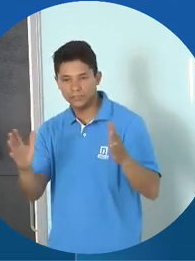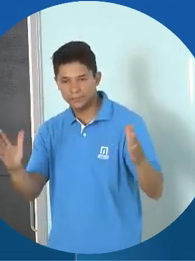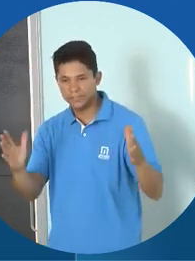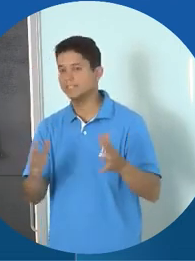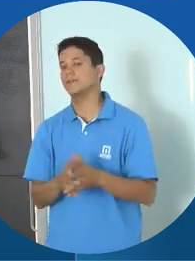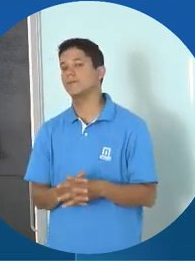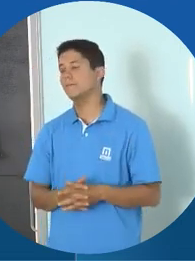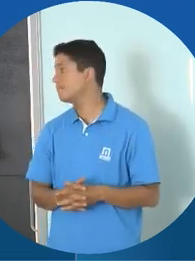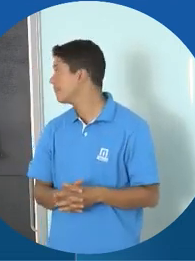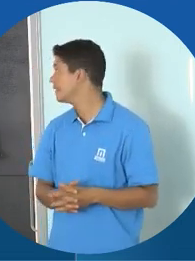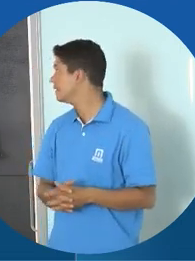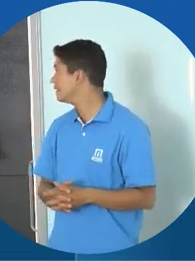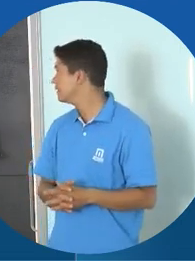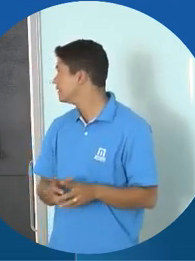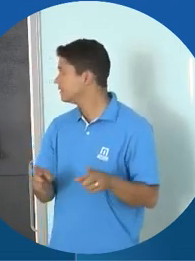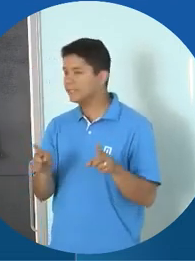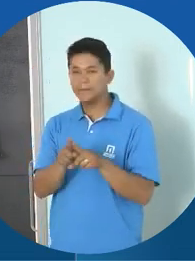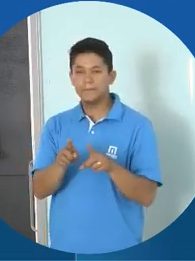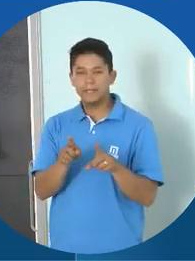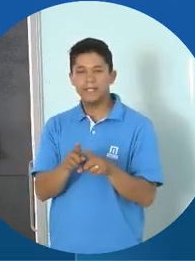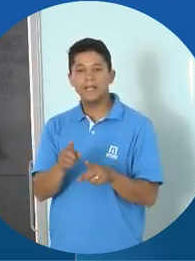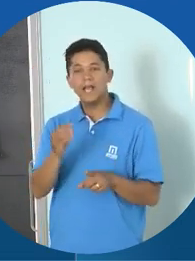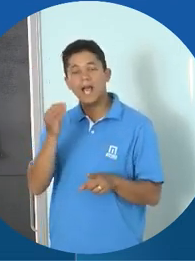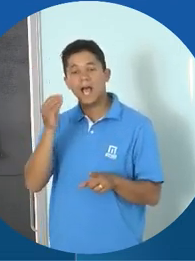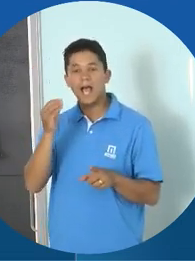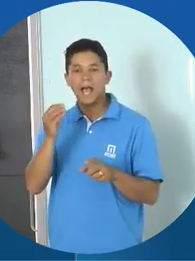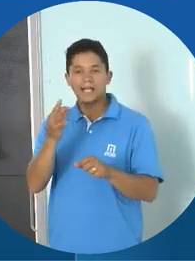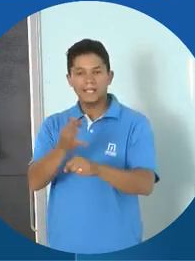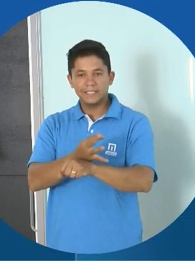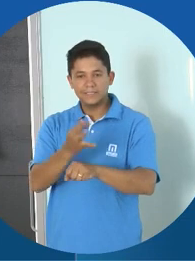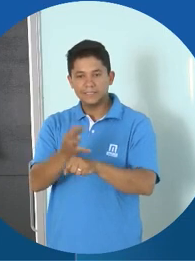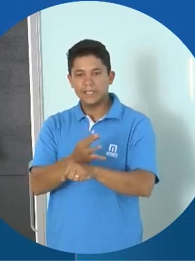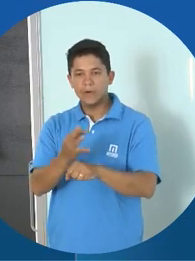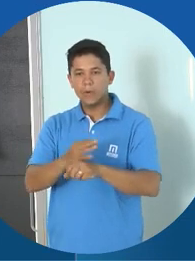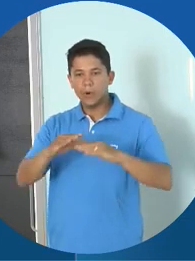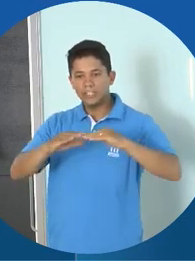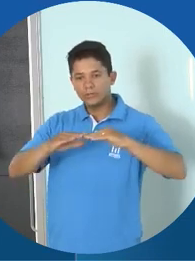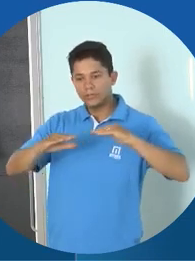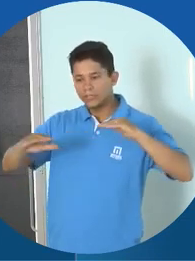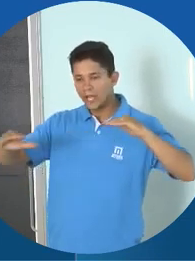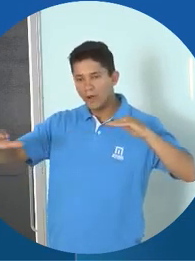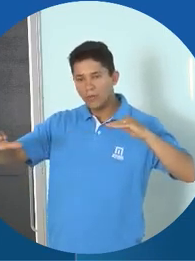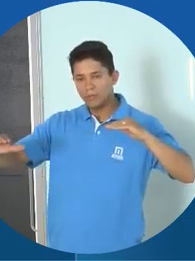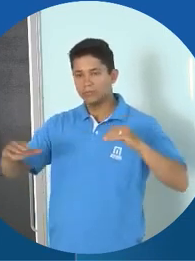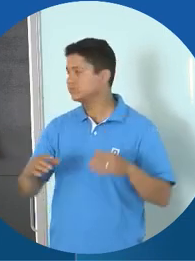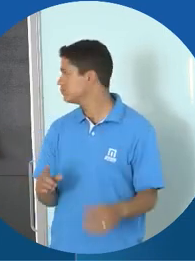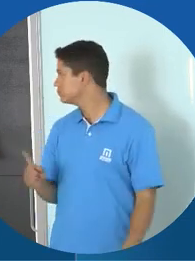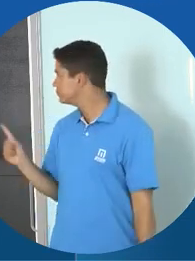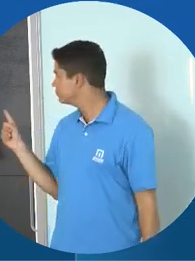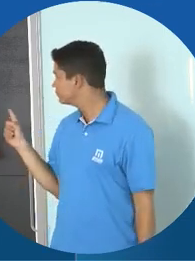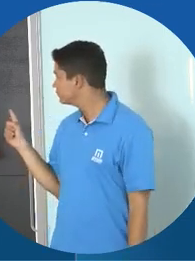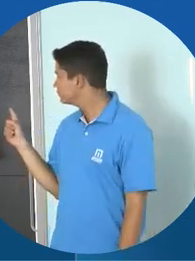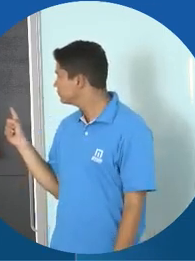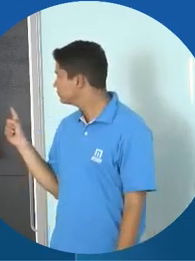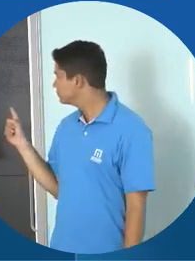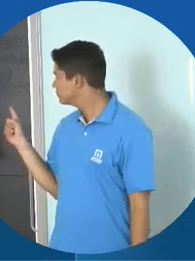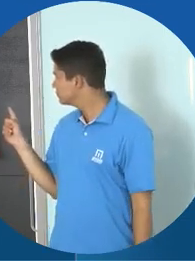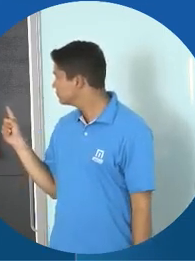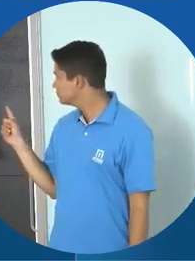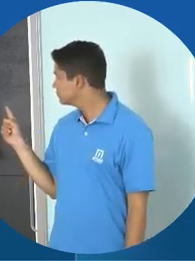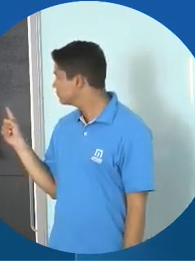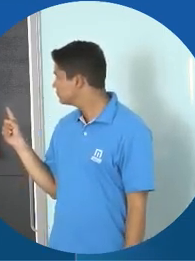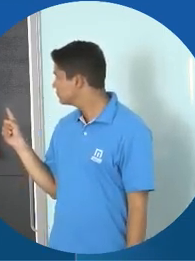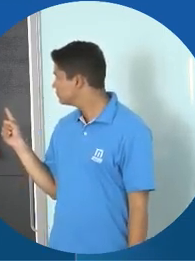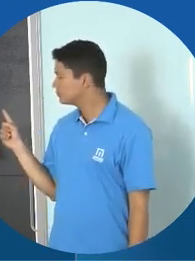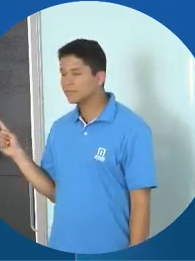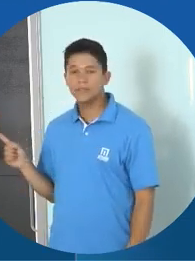as tensões horizontais também, vendo o bulbo de incidência desse material, e